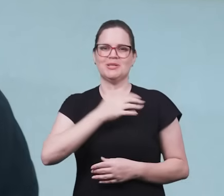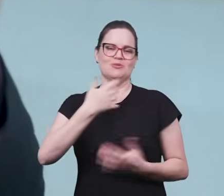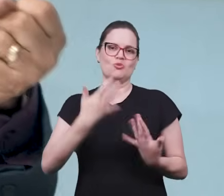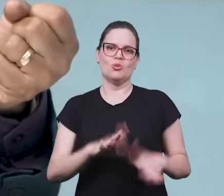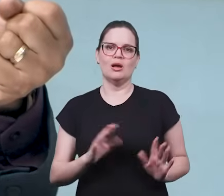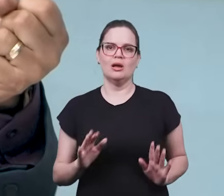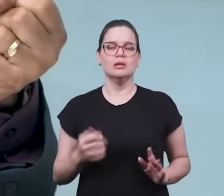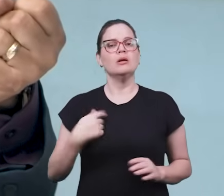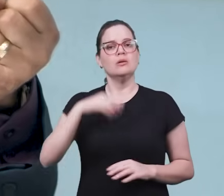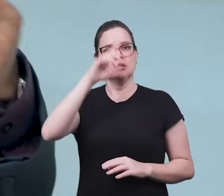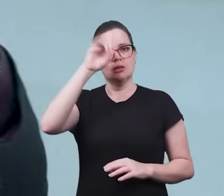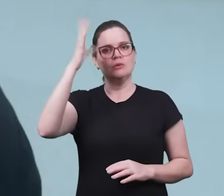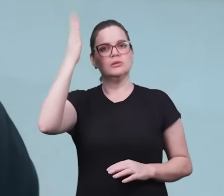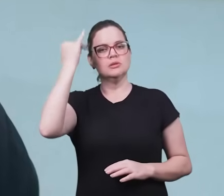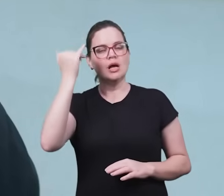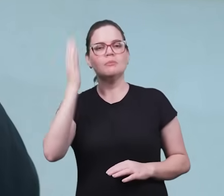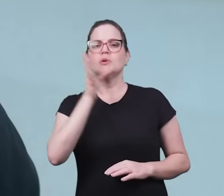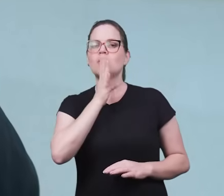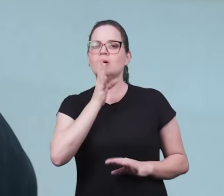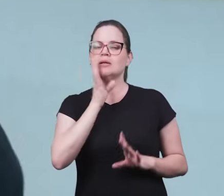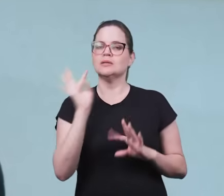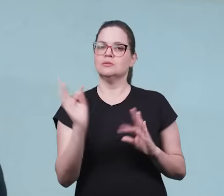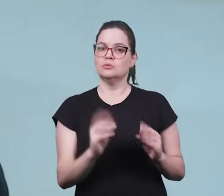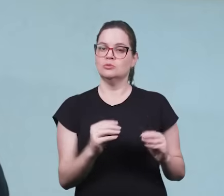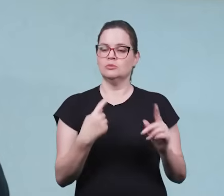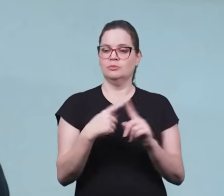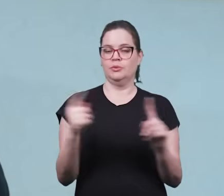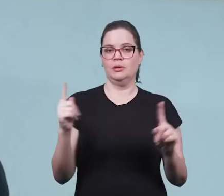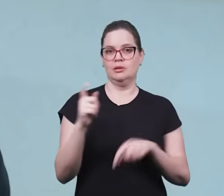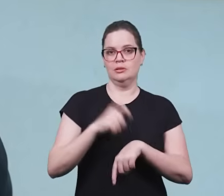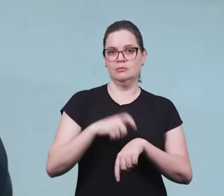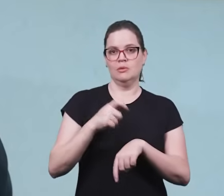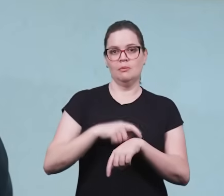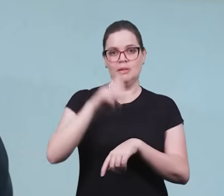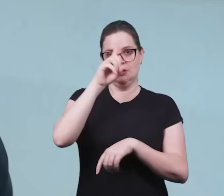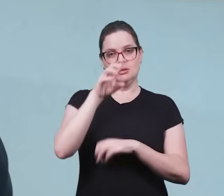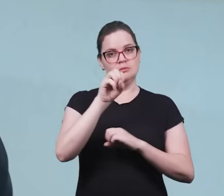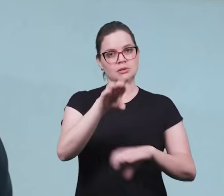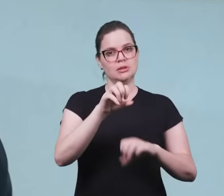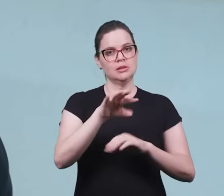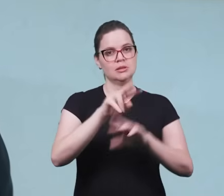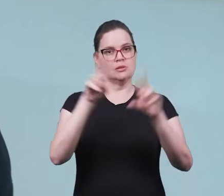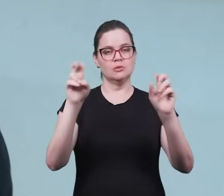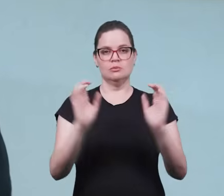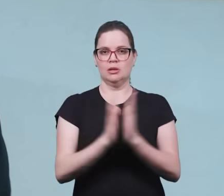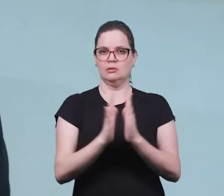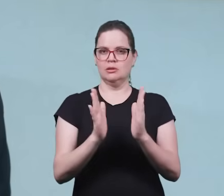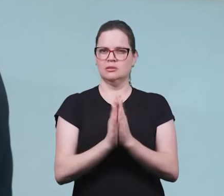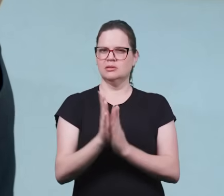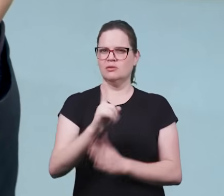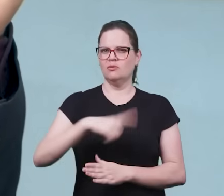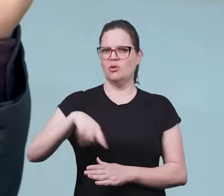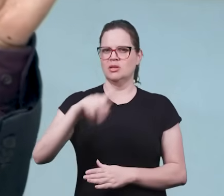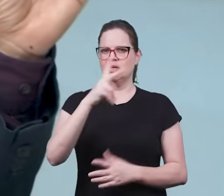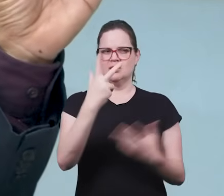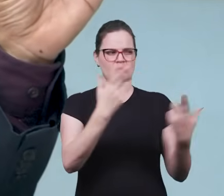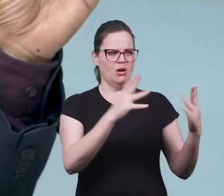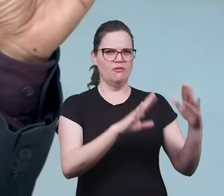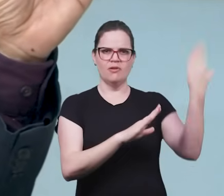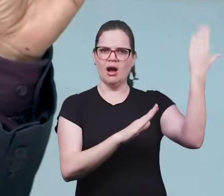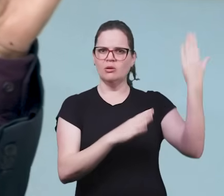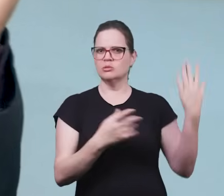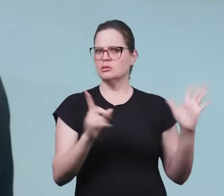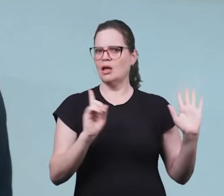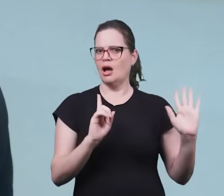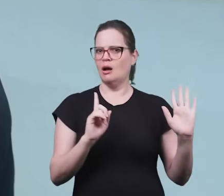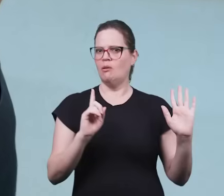ele começa, o Senhor Jesus instruindo, né, ensinando acerca a questão da oração, ele diz assim: olha, não seja como os hipócritas, ou